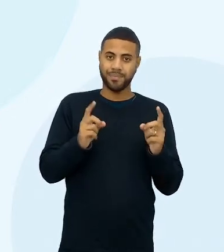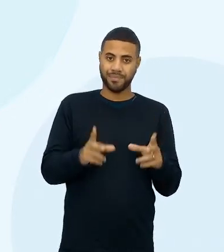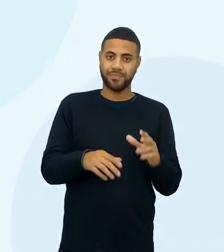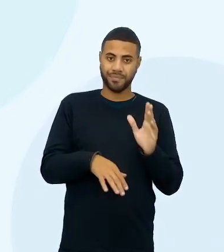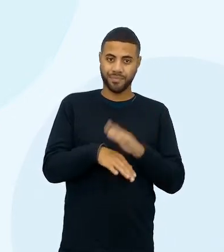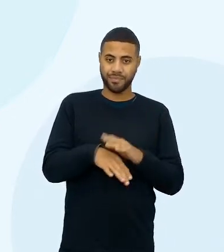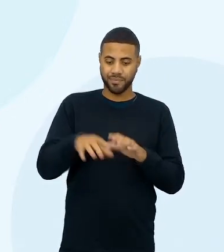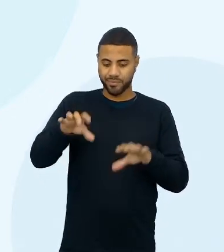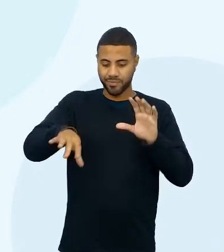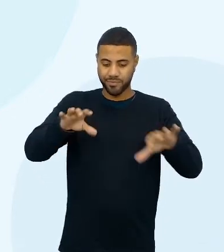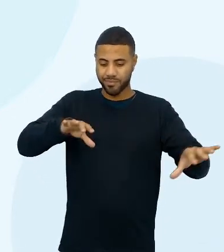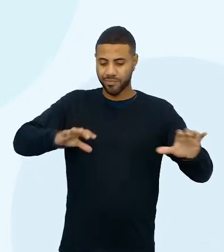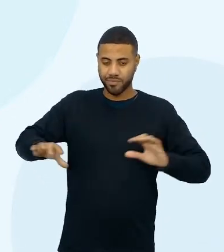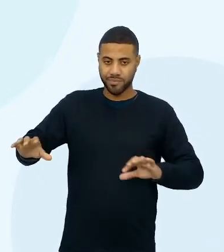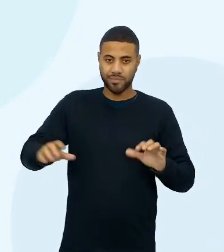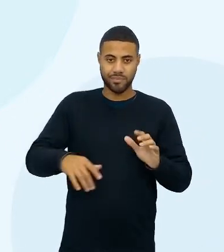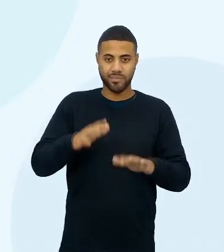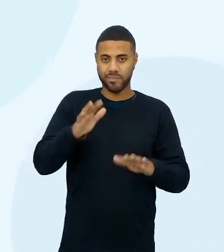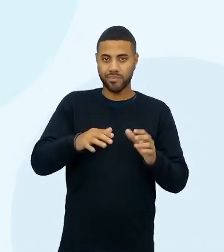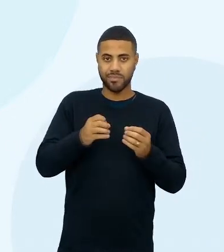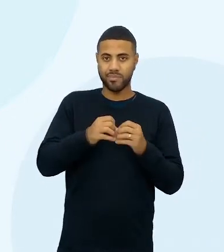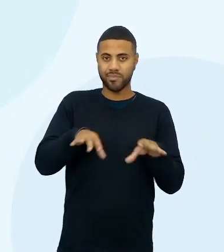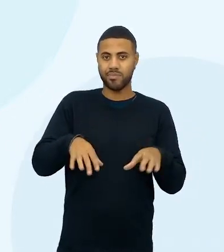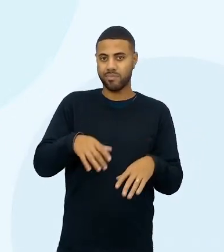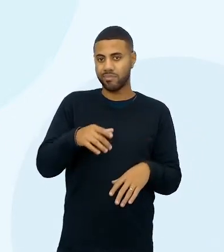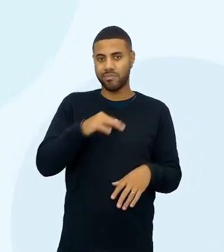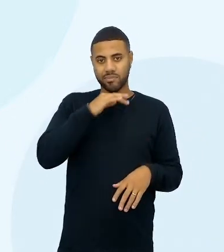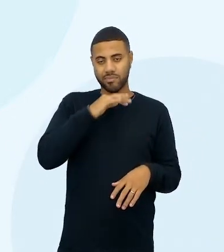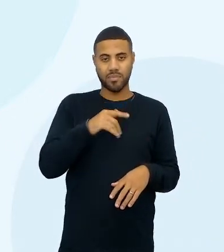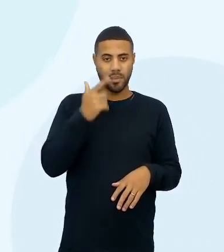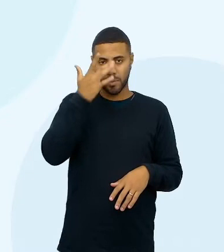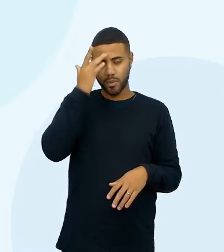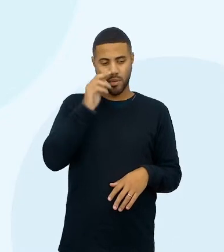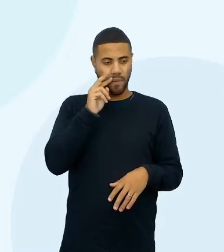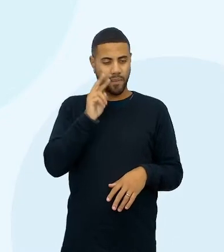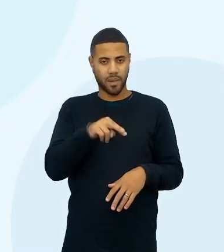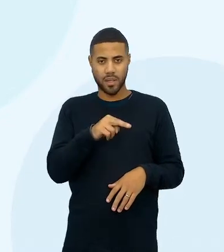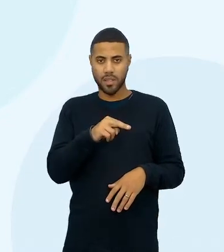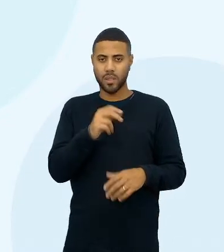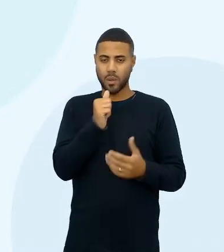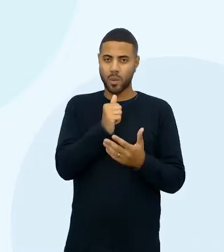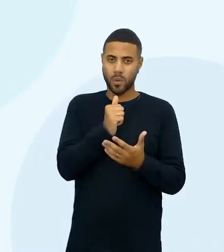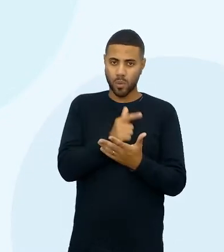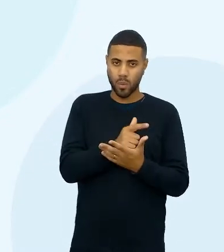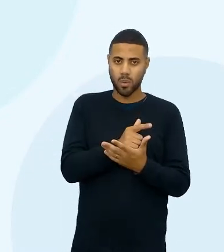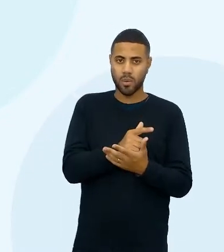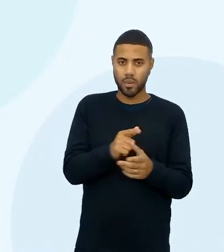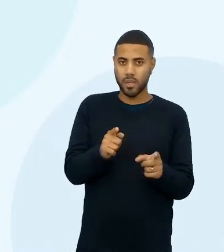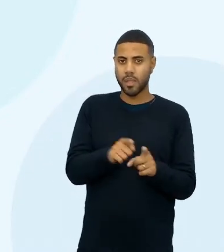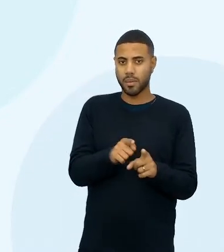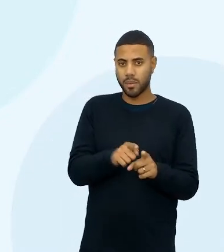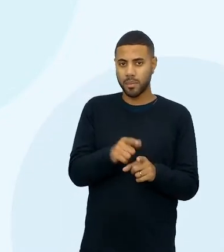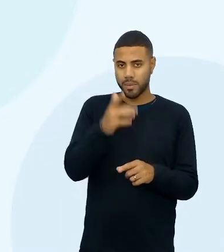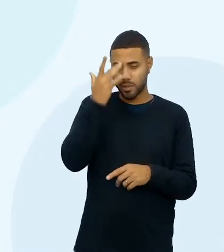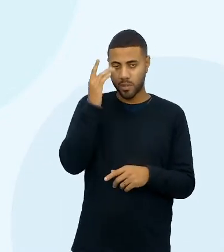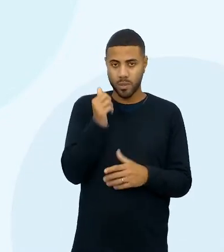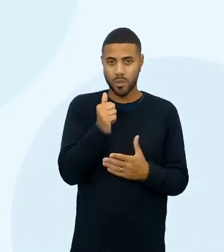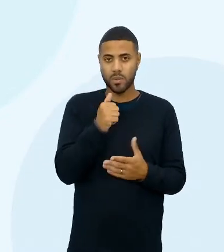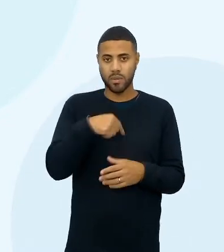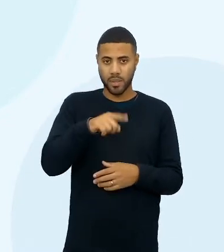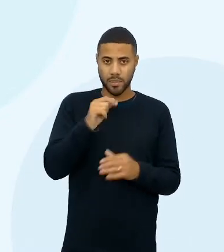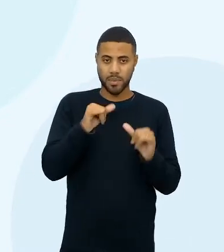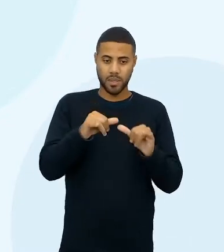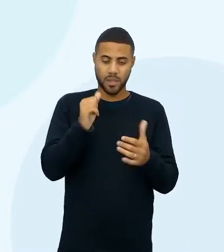do consumidor, né? Na hora que o consumidor olha, né, ele está comprando, né? Você vai à feira, você vai ao